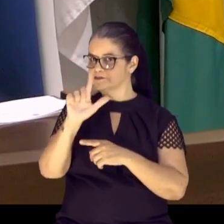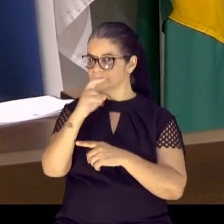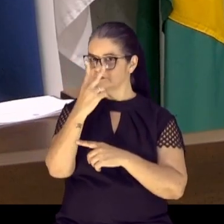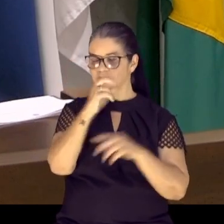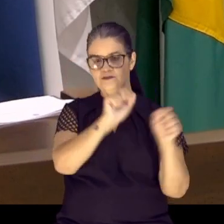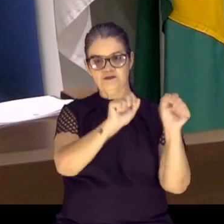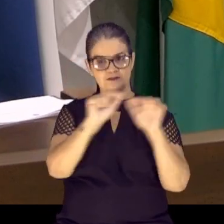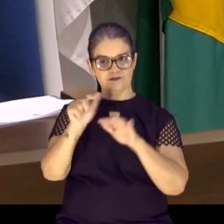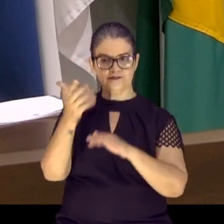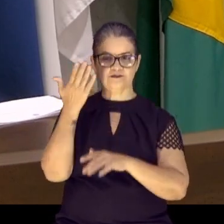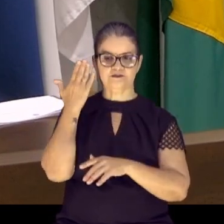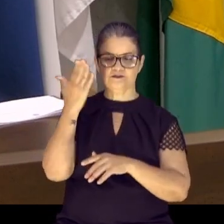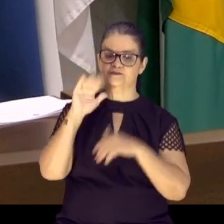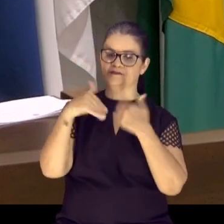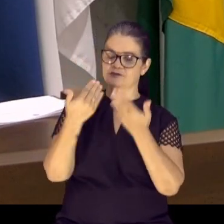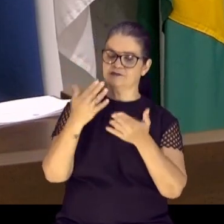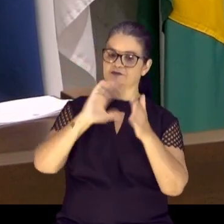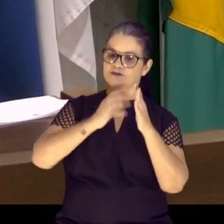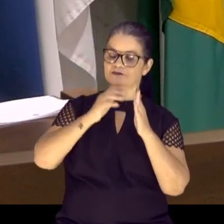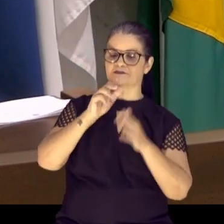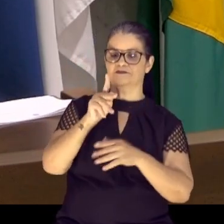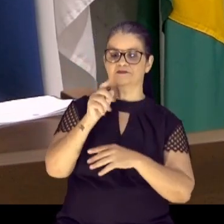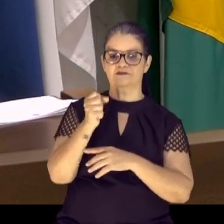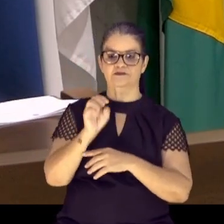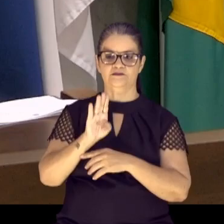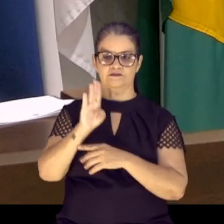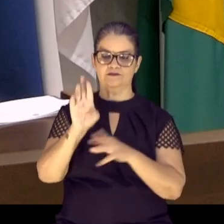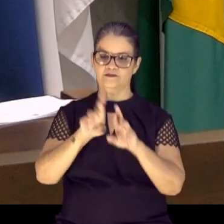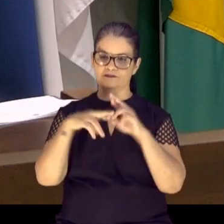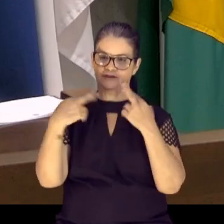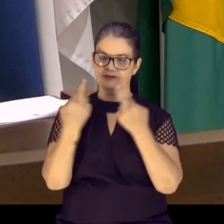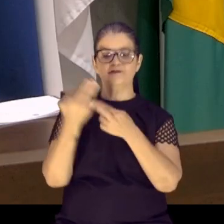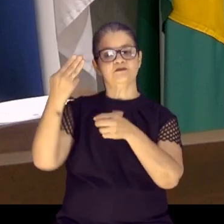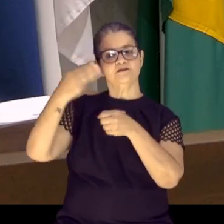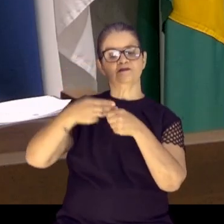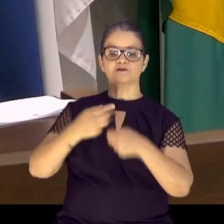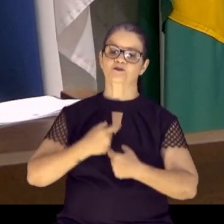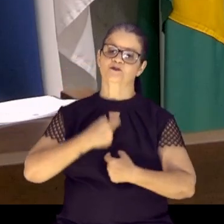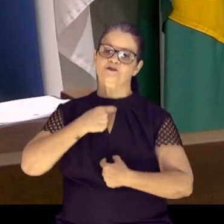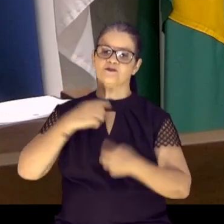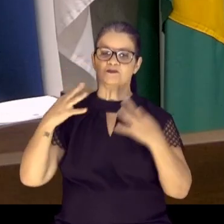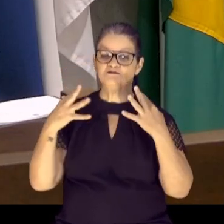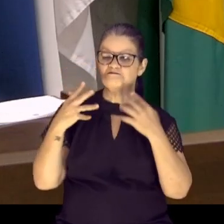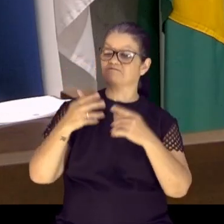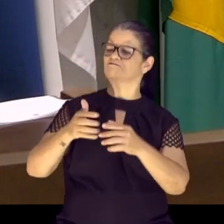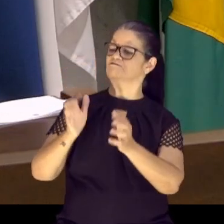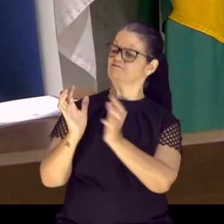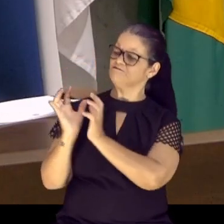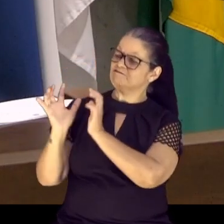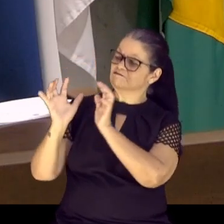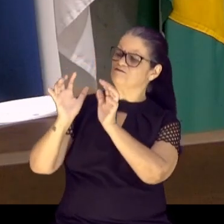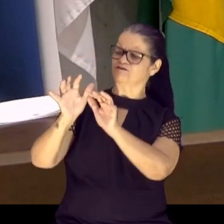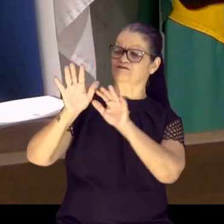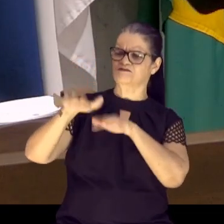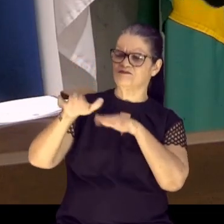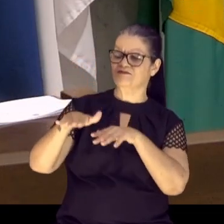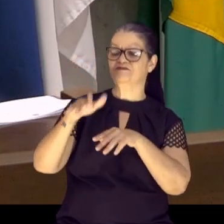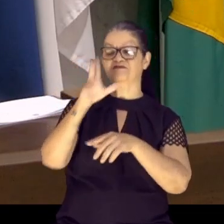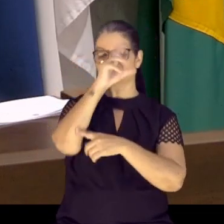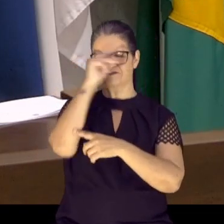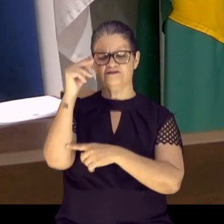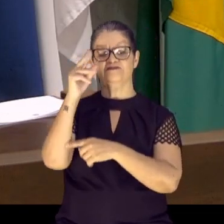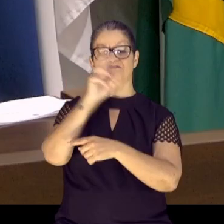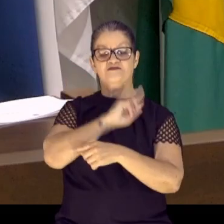semanas atrás, quando o PSB reuniu no município de Gravatá toda a sua militância, reuniu prefeitos,